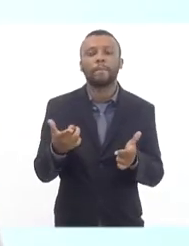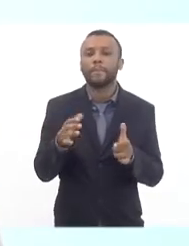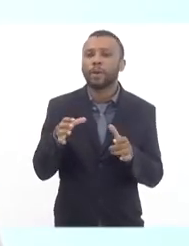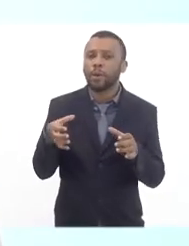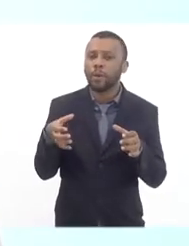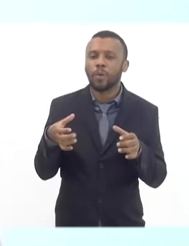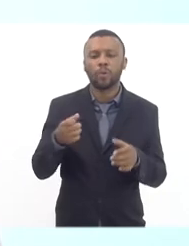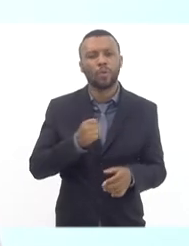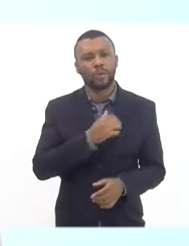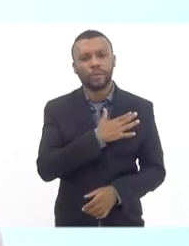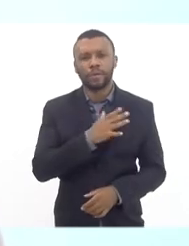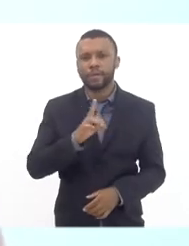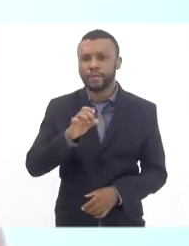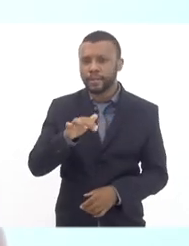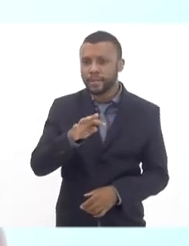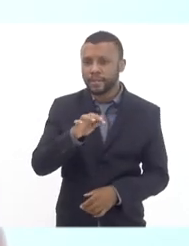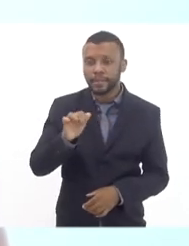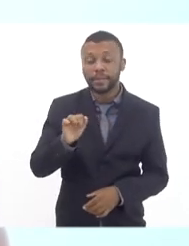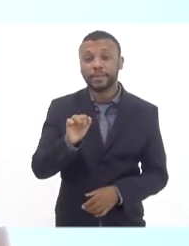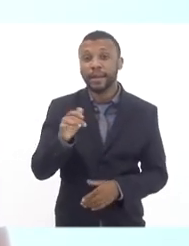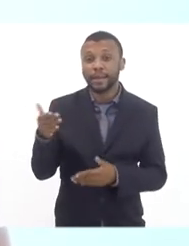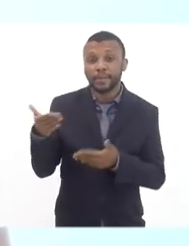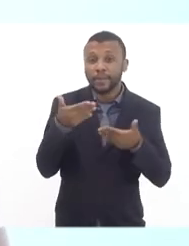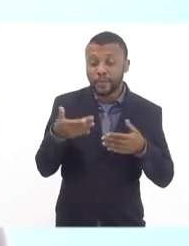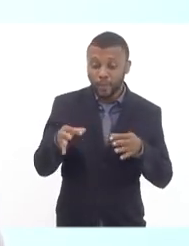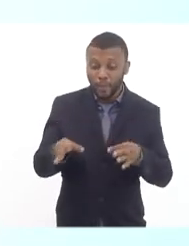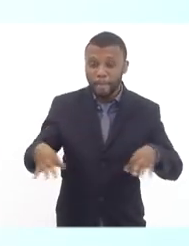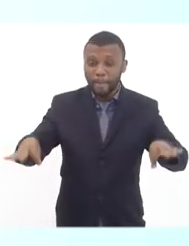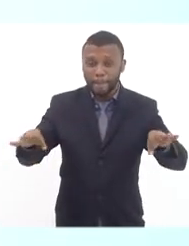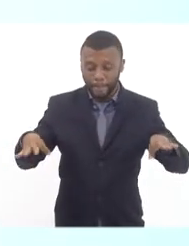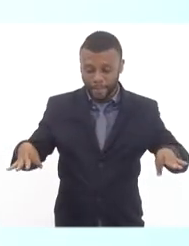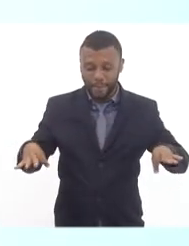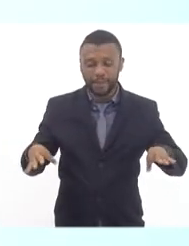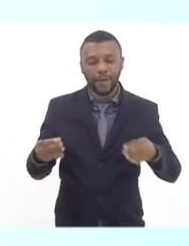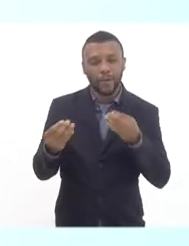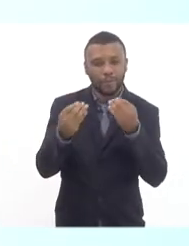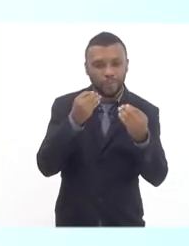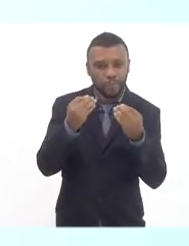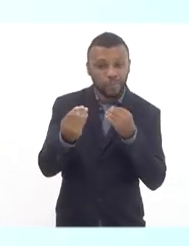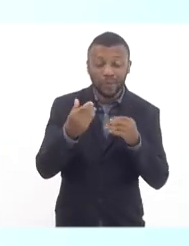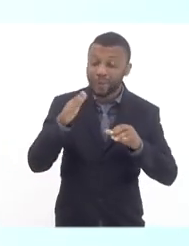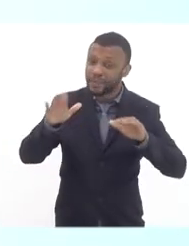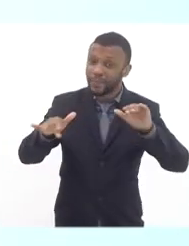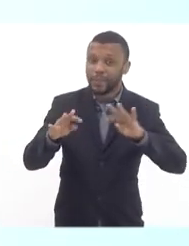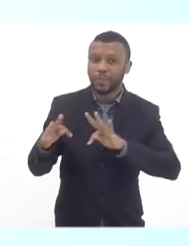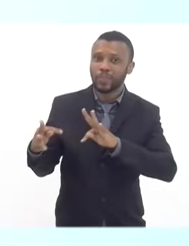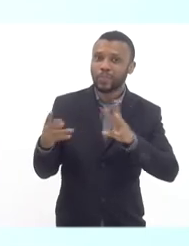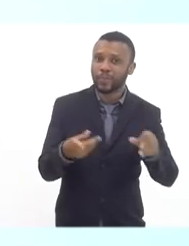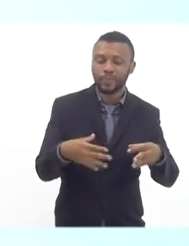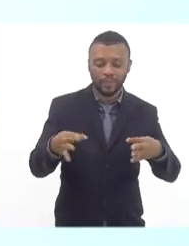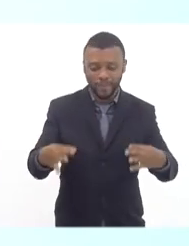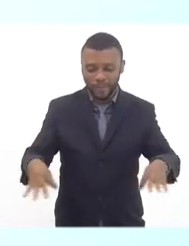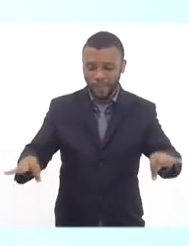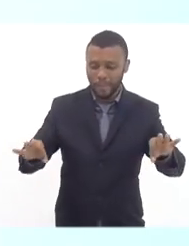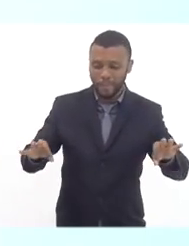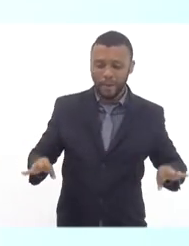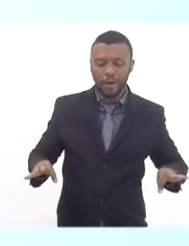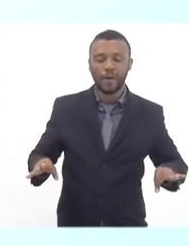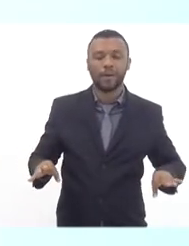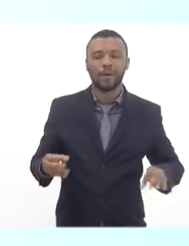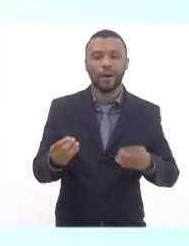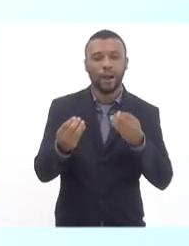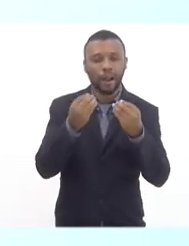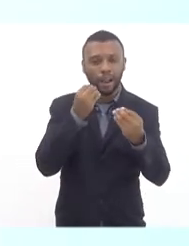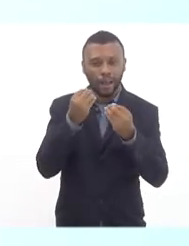receber lá a gente na fazenda com um piquenique, pô. Chamar todo mundo para a gente poder fazer um piquenique lá no, na fazenda